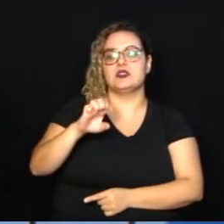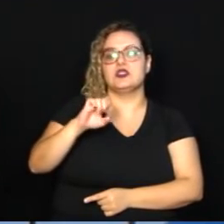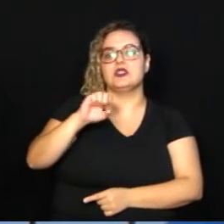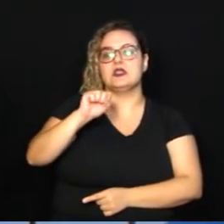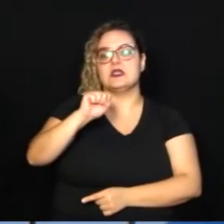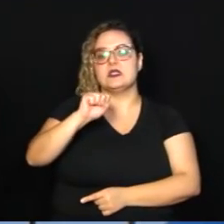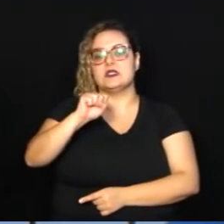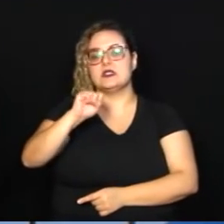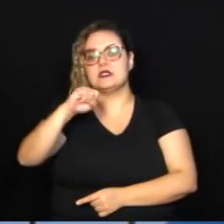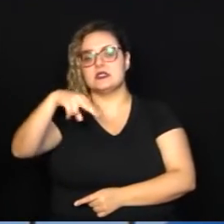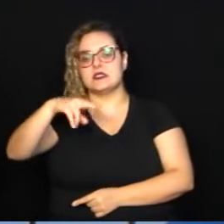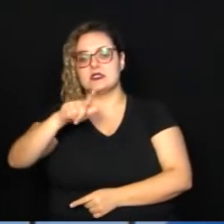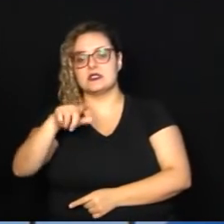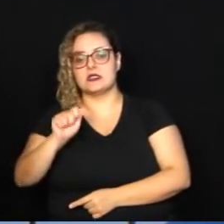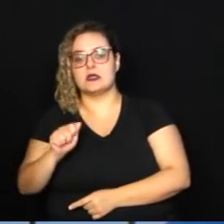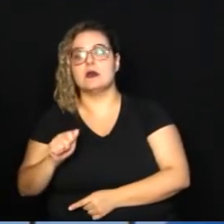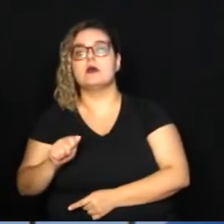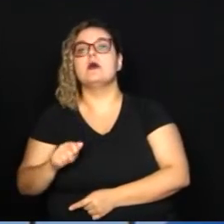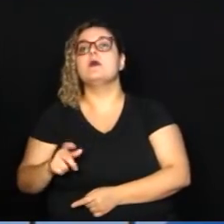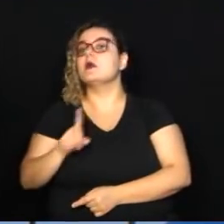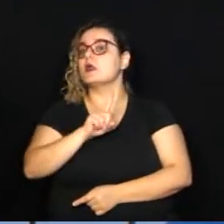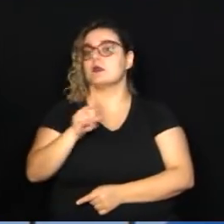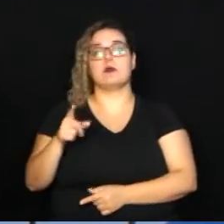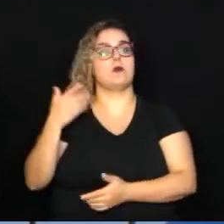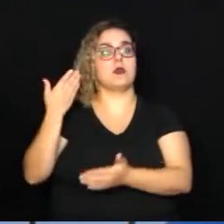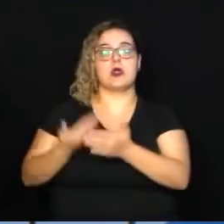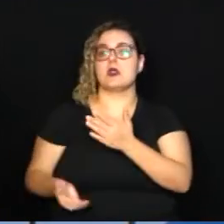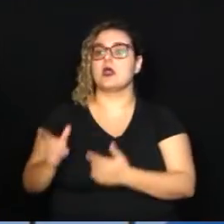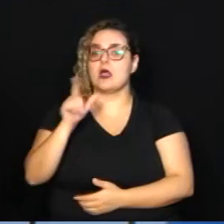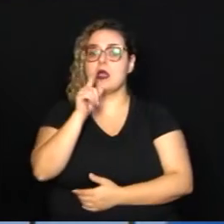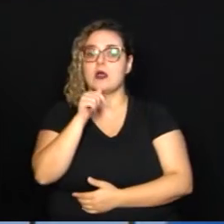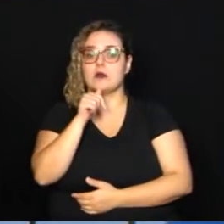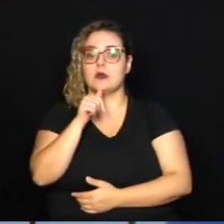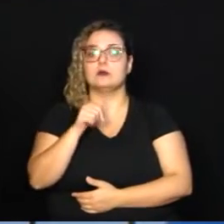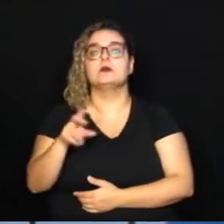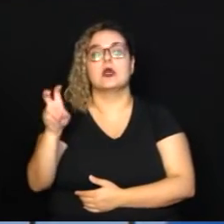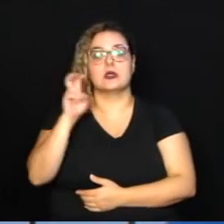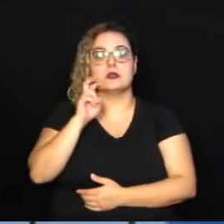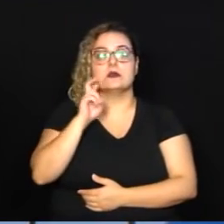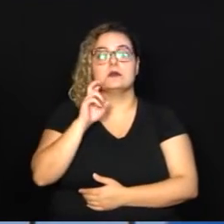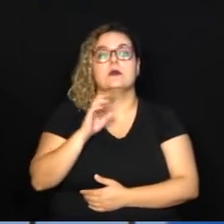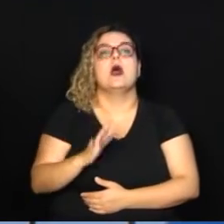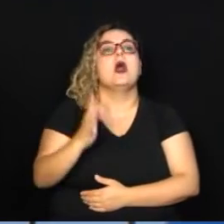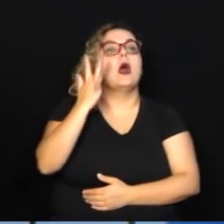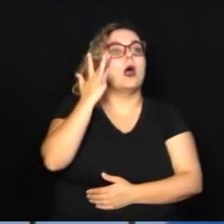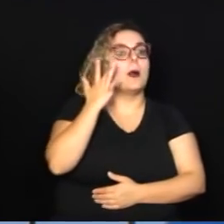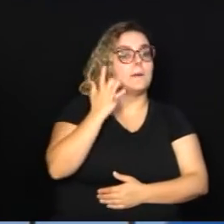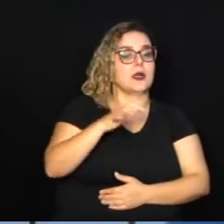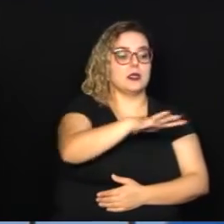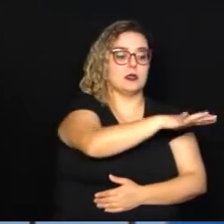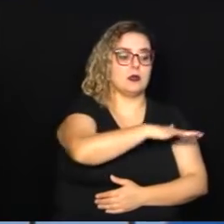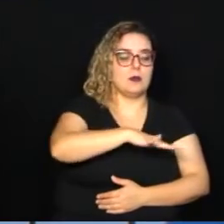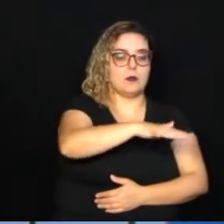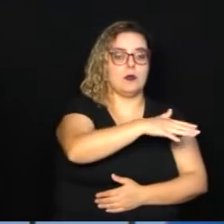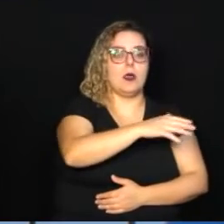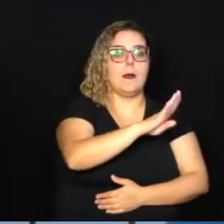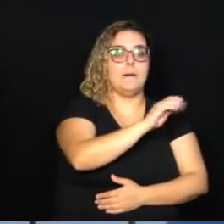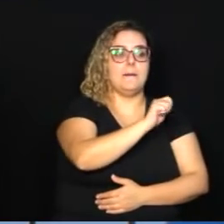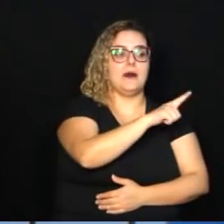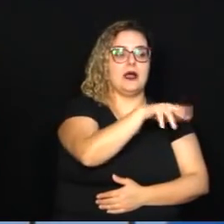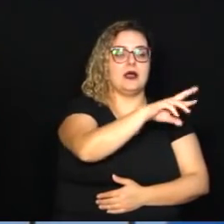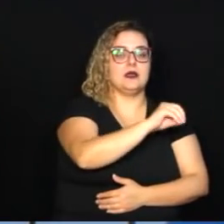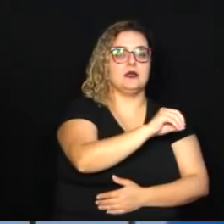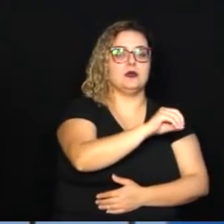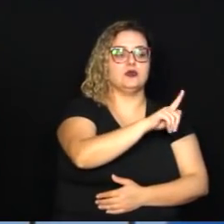água para não ficar sem água na quinta-feira. Amanhã, então, alguns bairros do distrito de Barão Geraldo e na